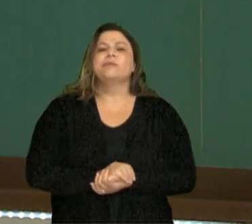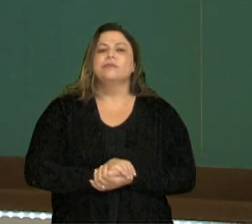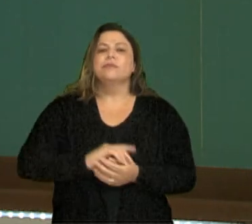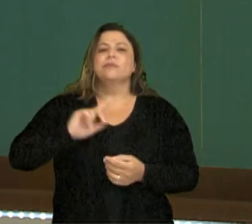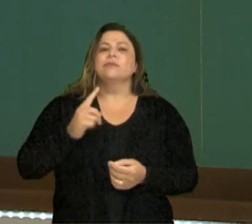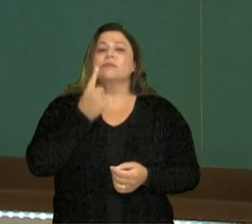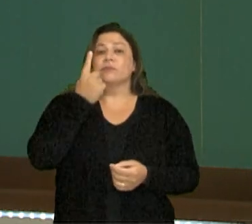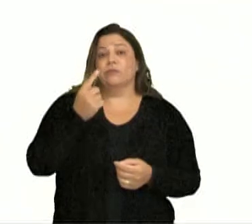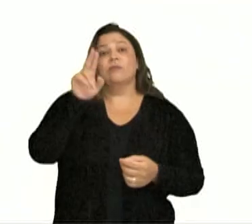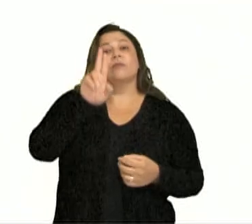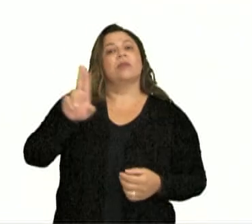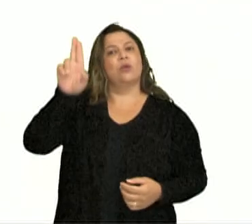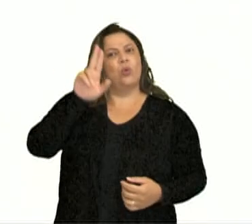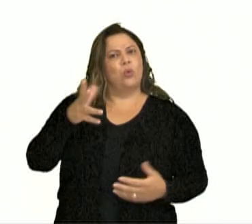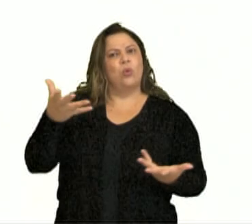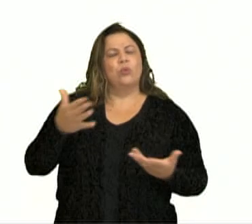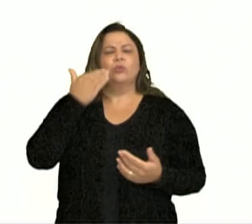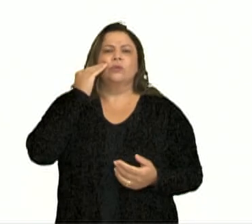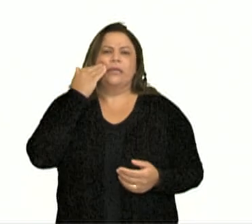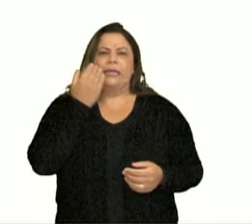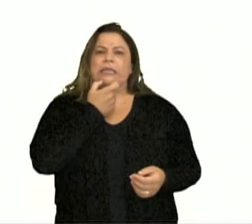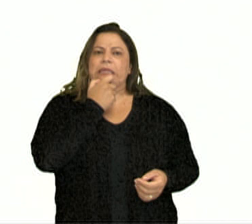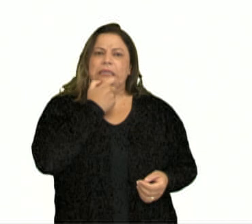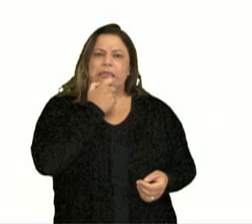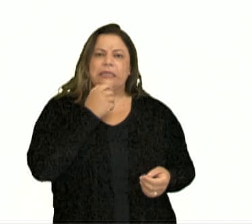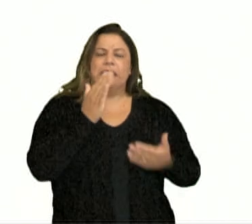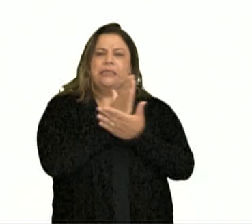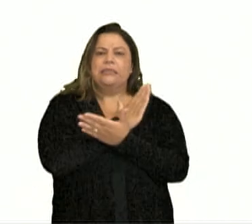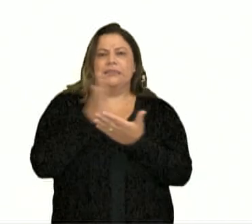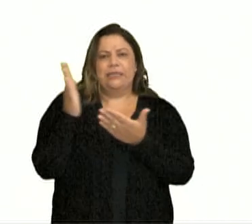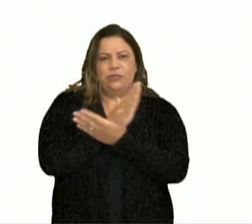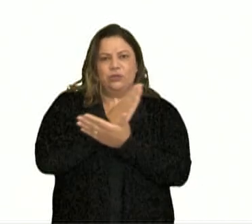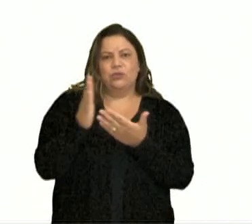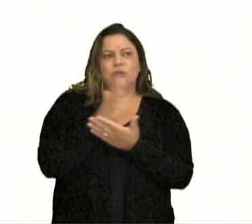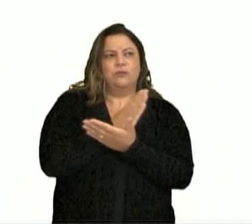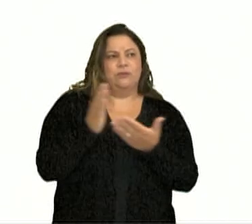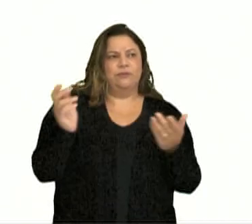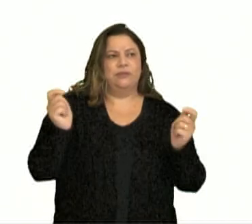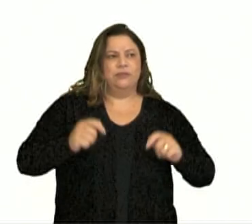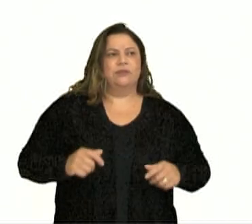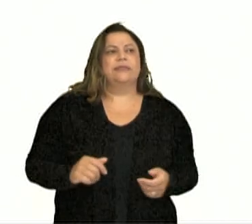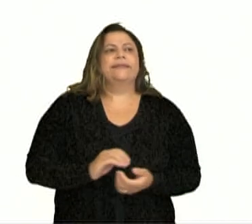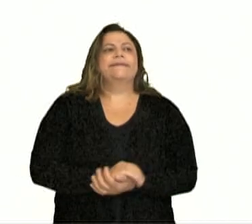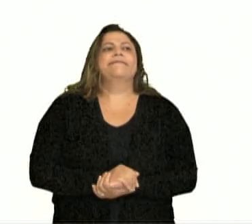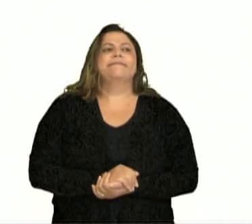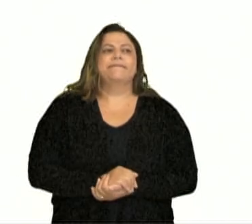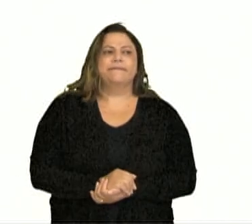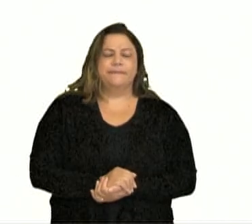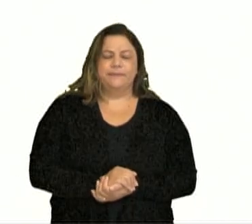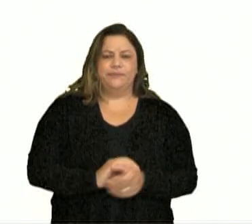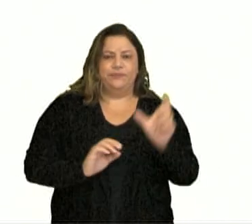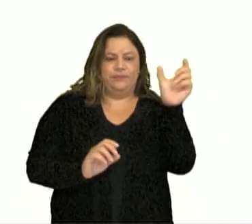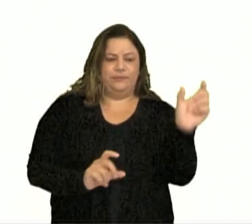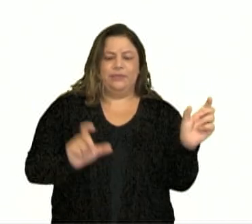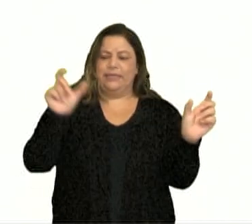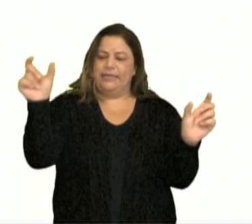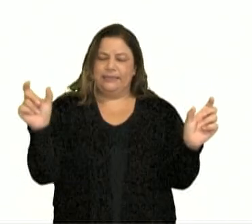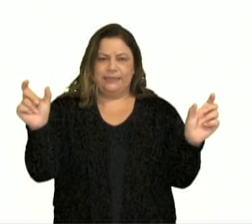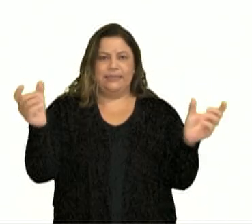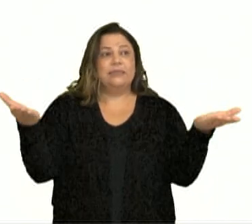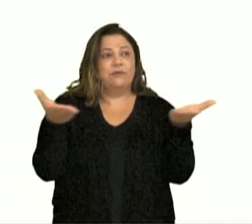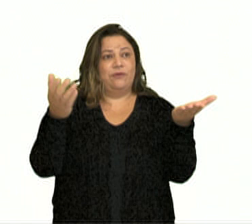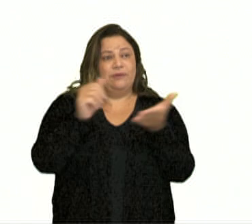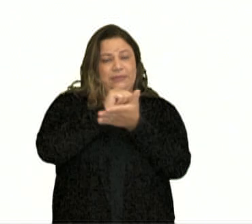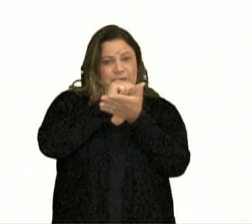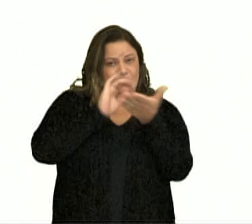maneira útil de compreender as frases em inglês é dividi-las em function words e content words. Vamos realizar uma atividade